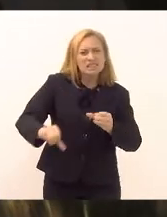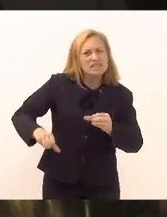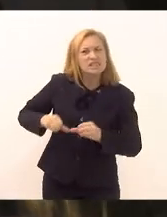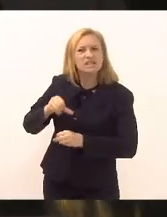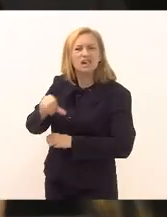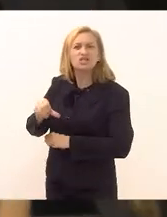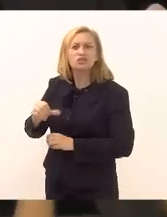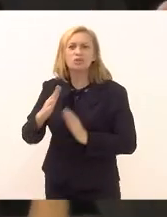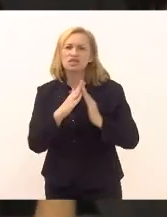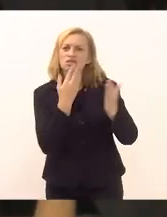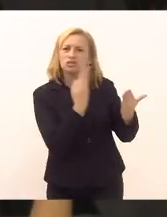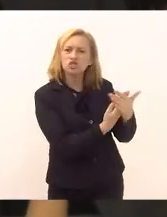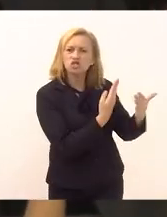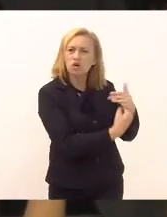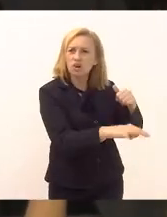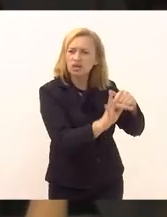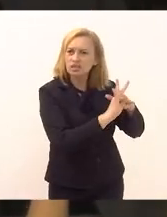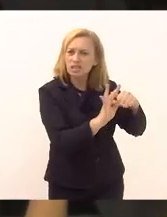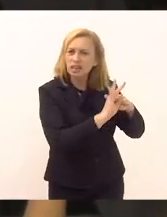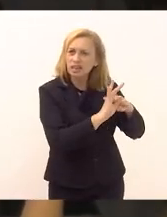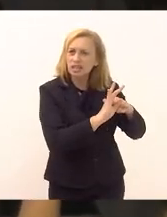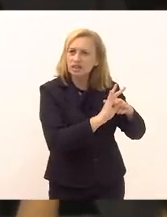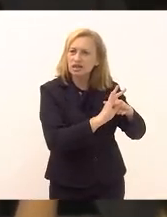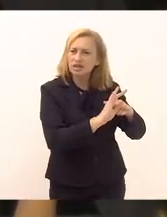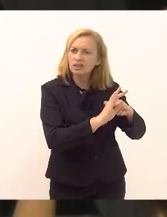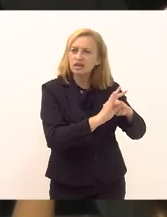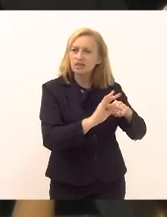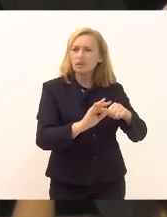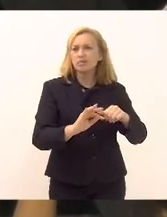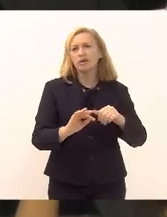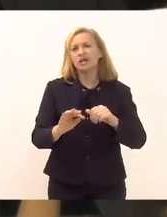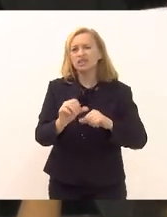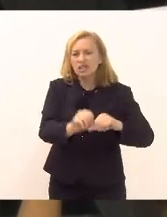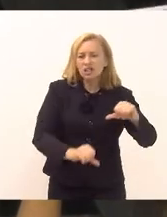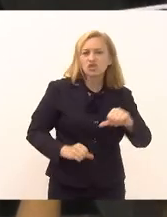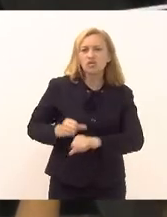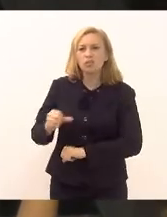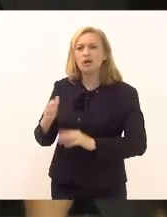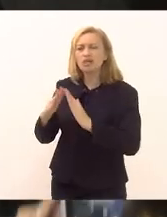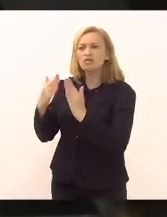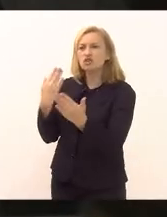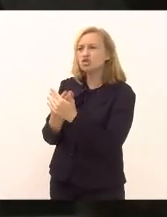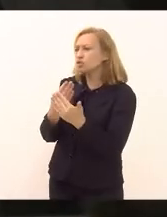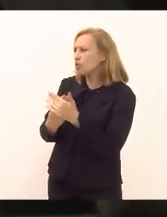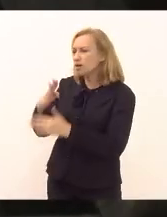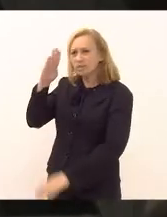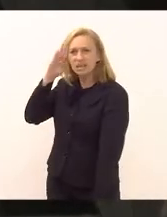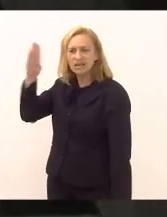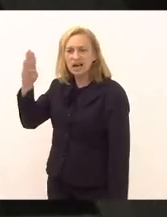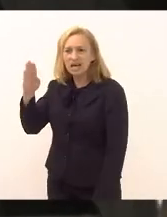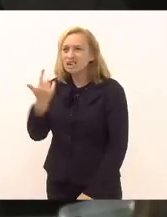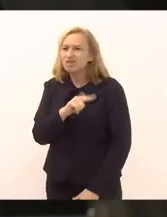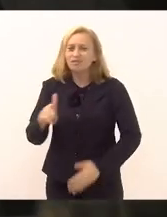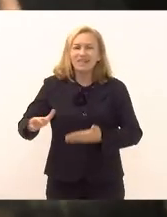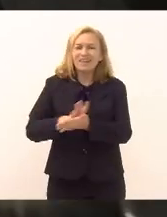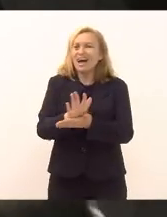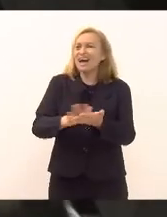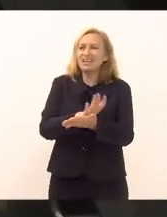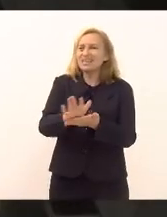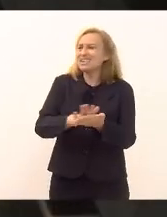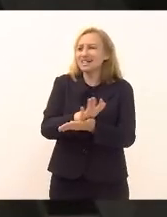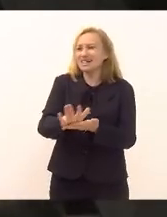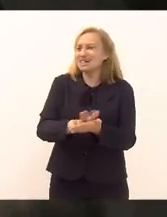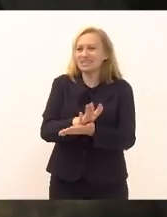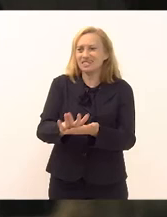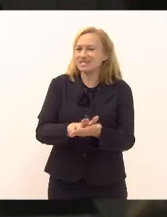da rede FAETEC numa rede de escolas cívico-militares, como propõe o decreto, não tem nada a ver com